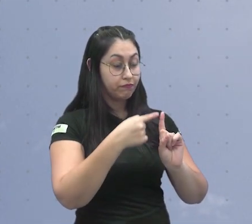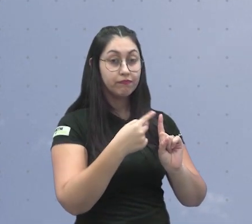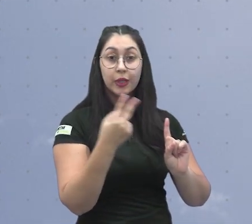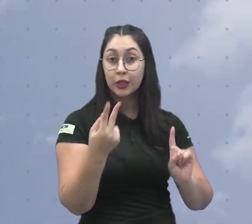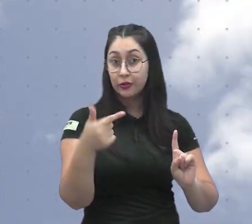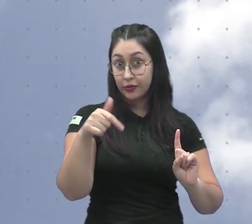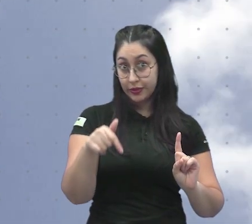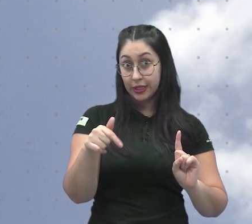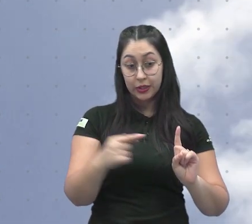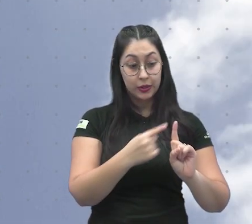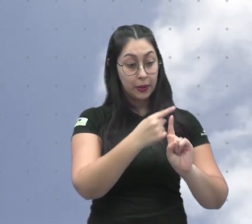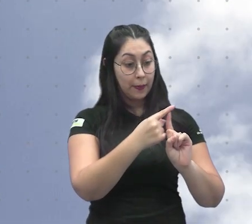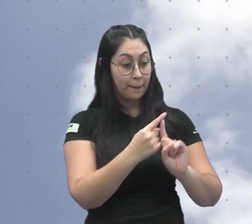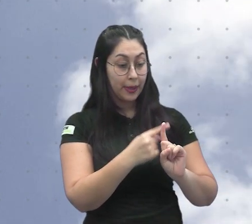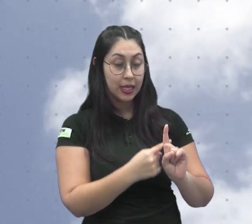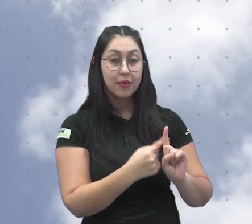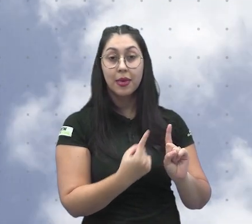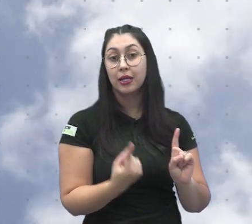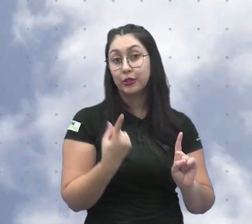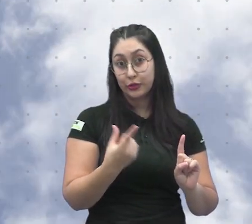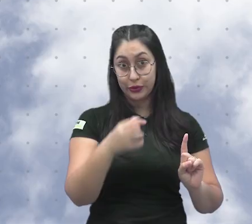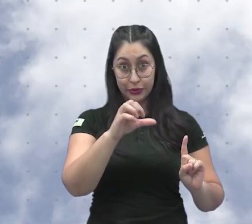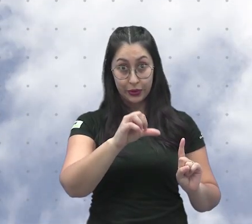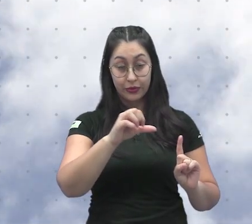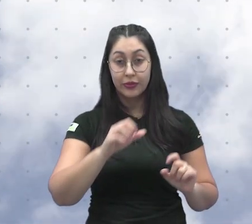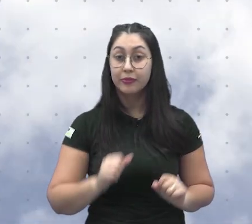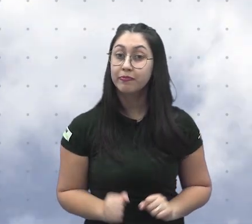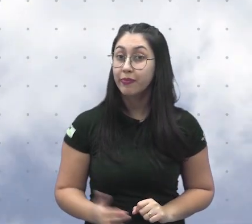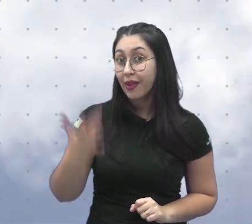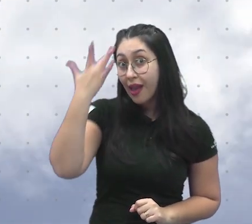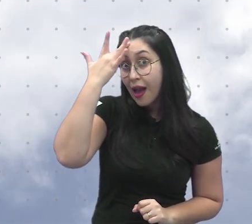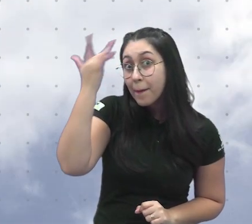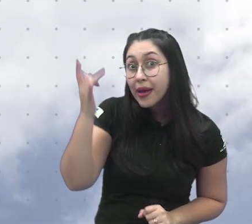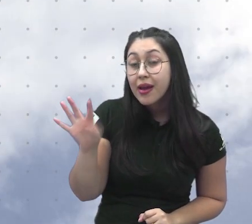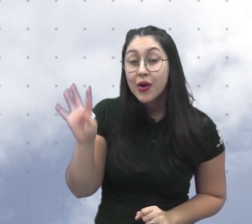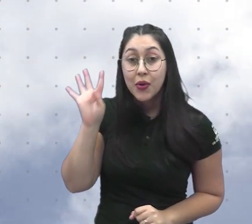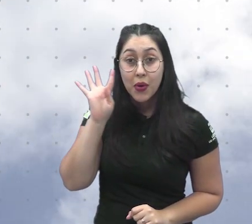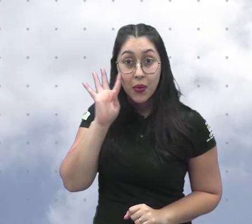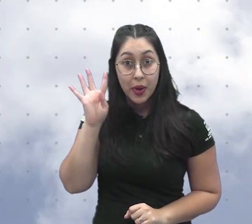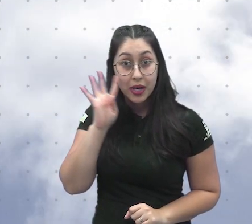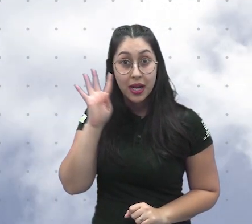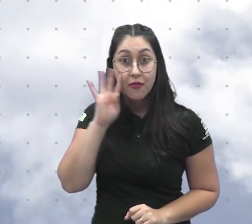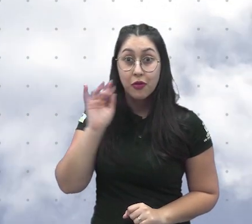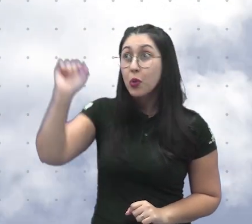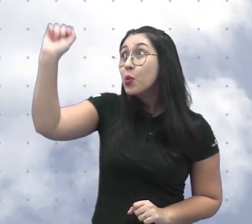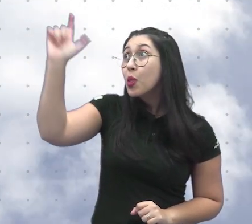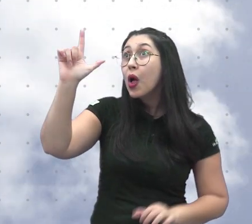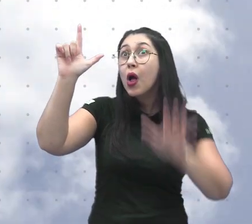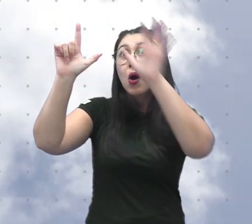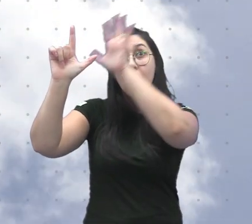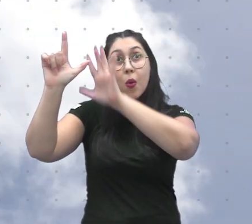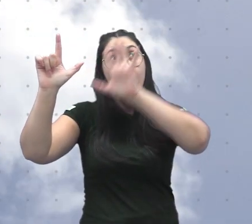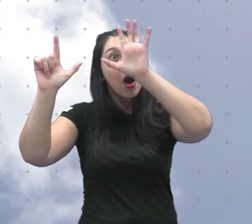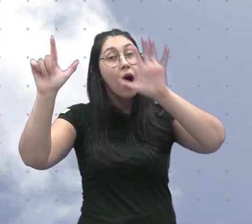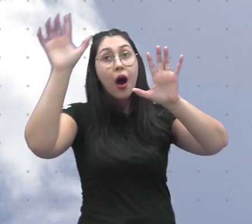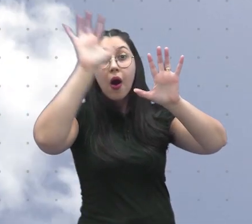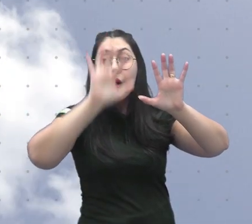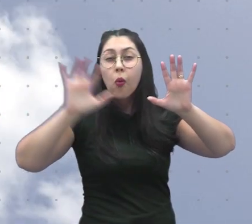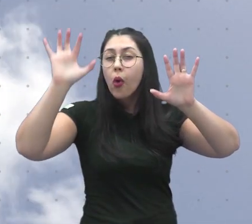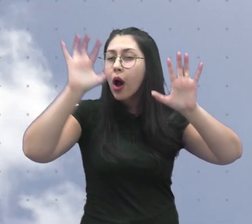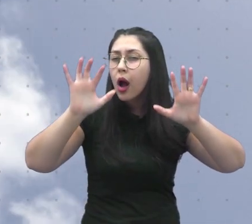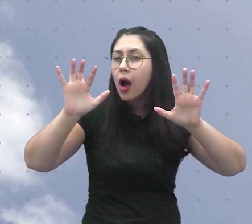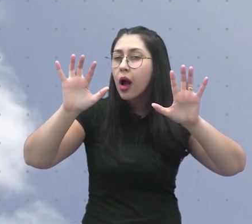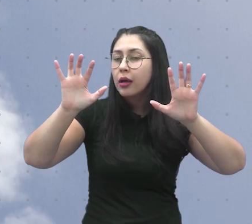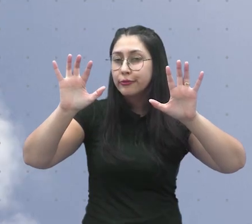chuva. Temperatura máxima de 27 graus e mínima de 19. Amanhã, quarta-feira, sol entre nuvens durante